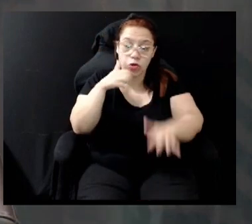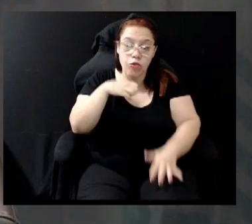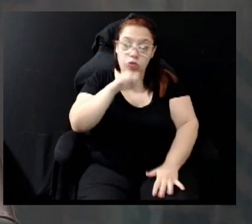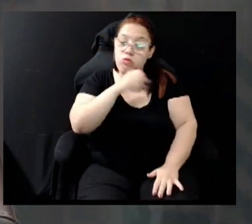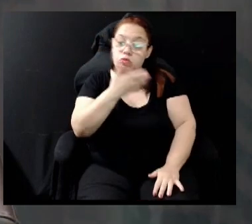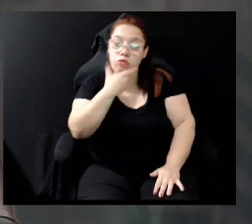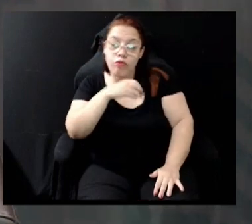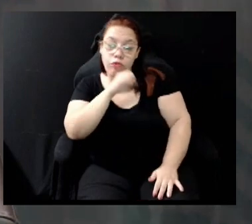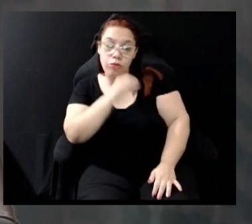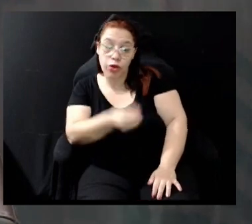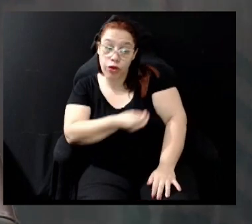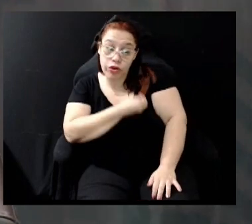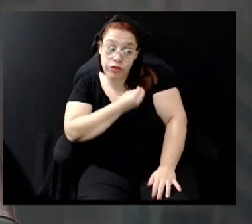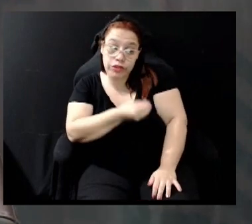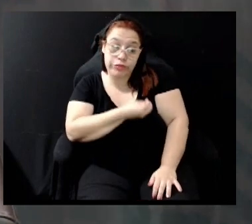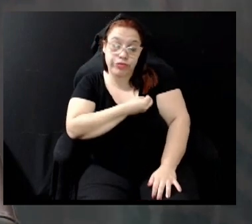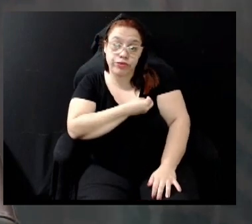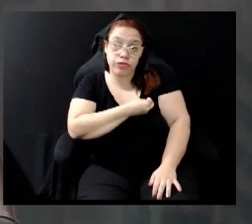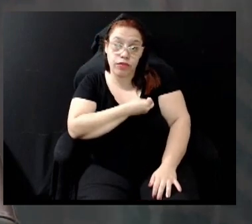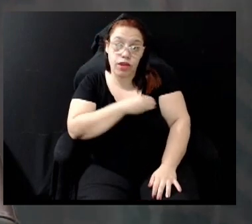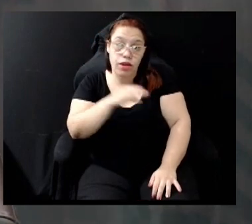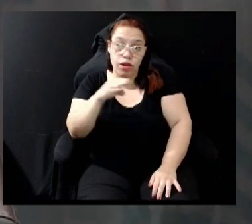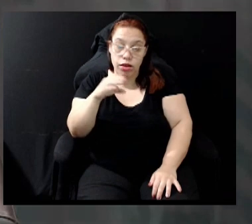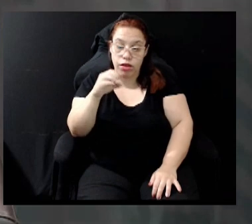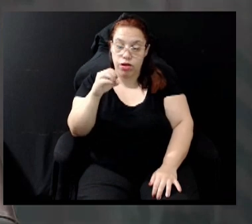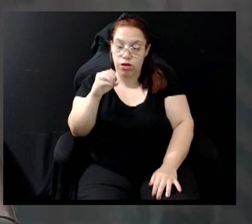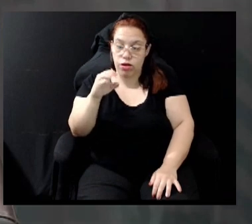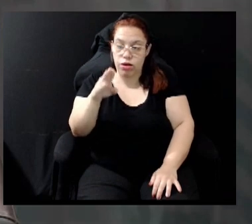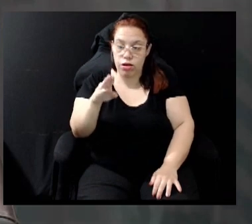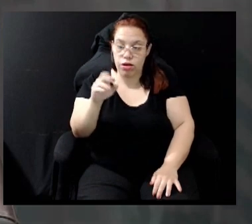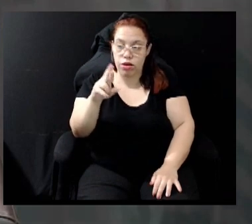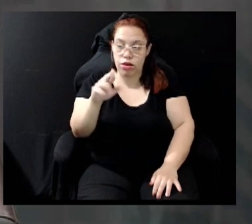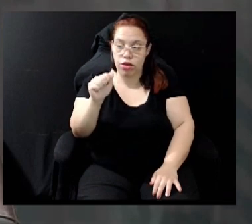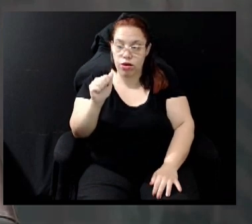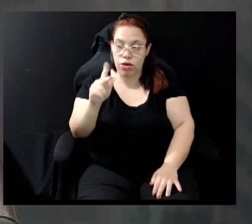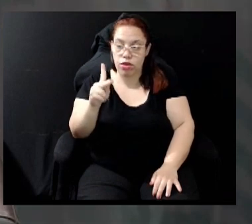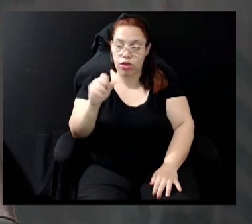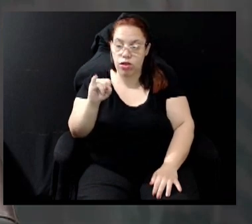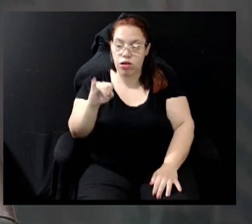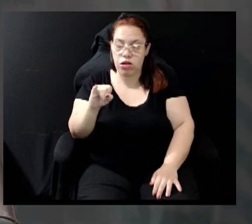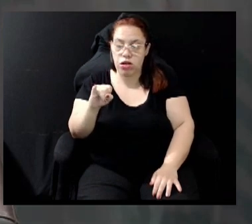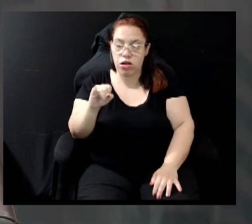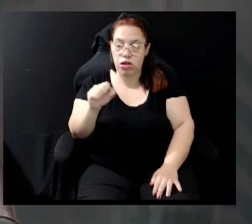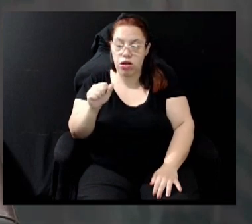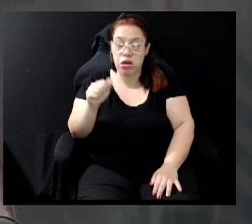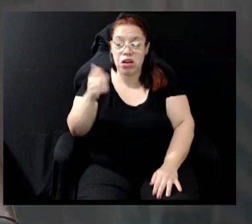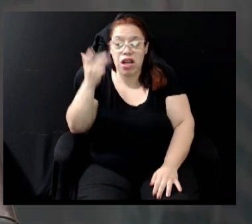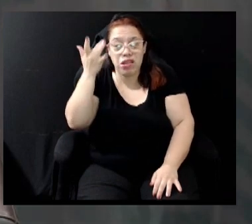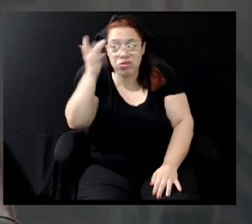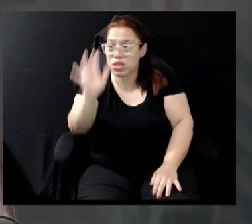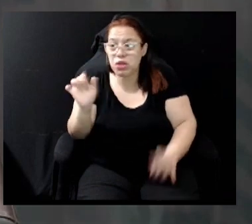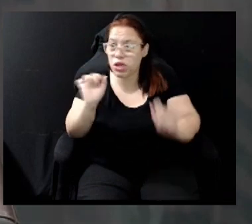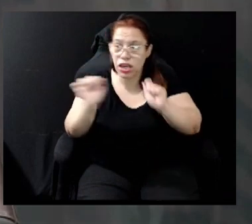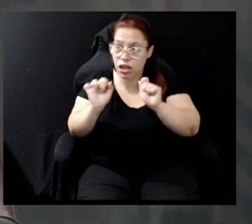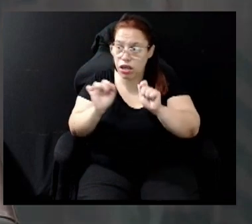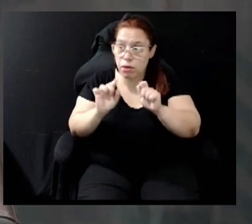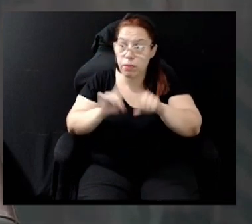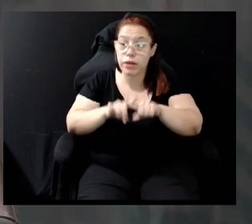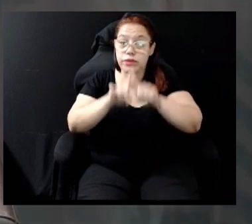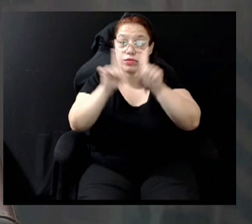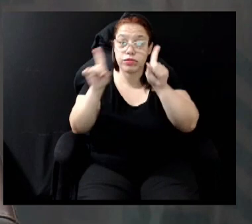Então, essa Cobra Kai, eu nunca ouvi falar, não sei o que é, talvez não seja da minha geração, mas assim, deles terem